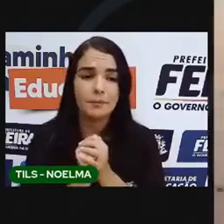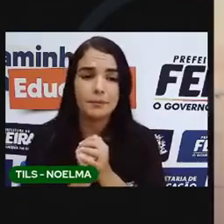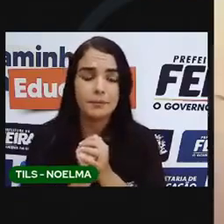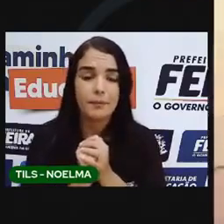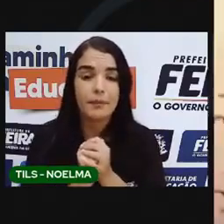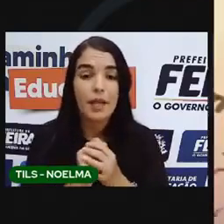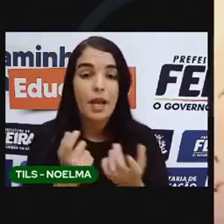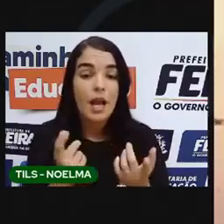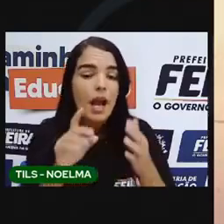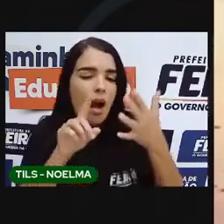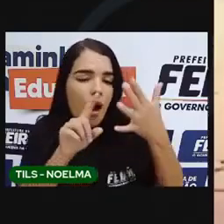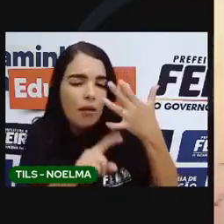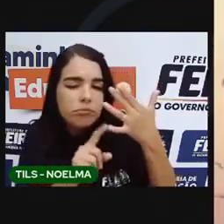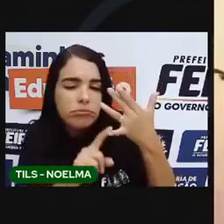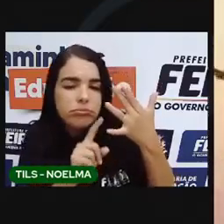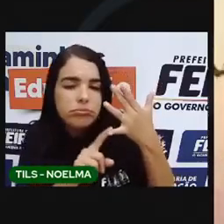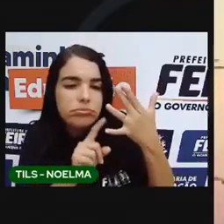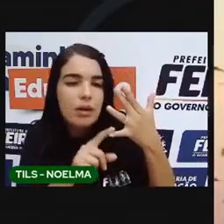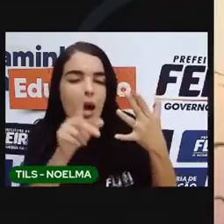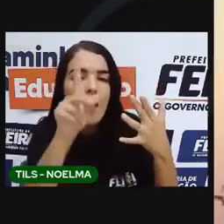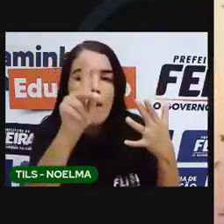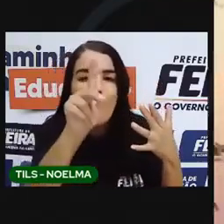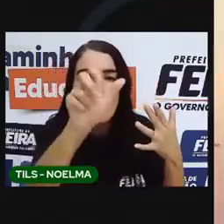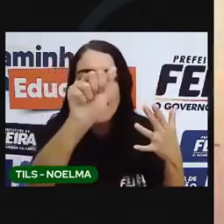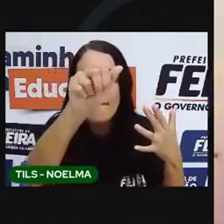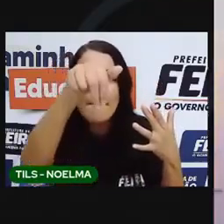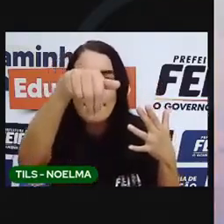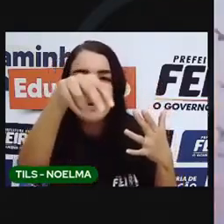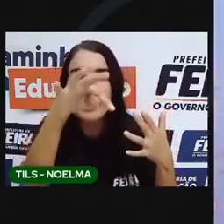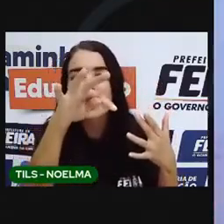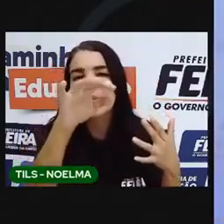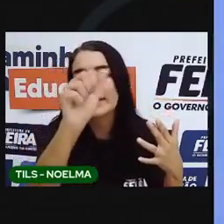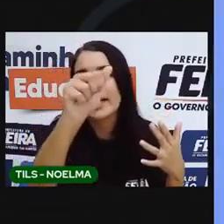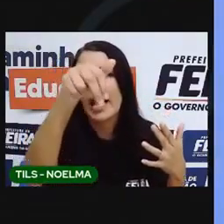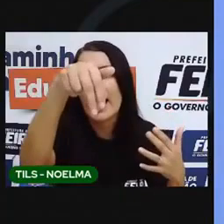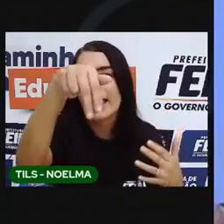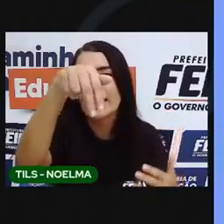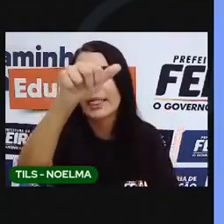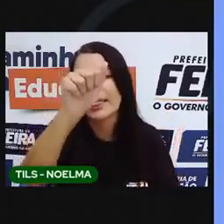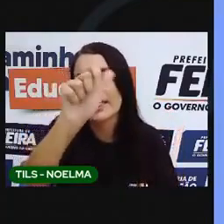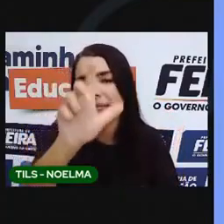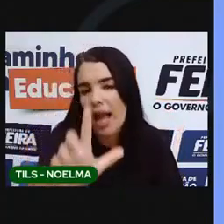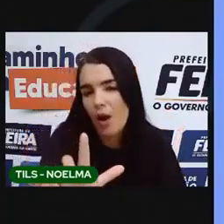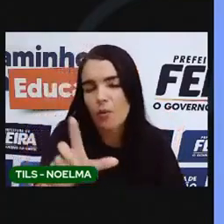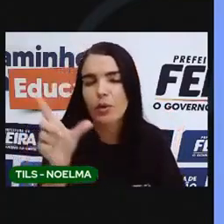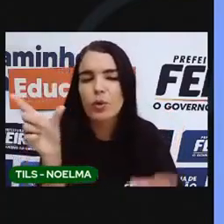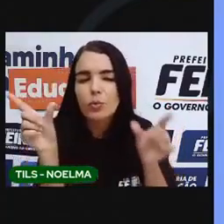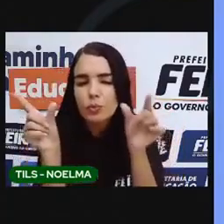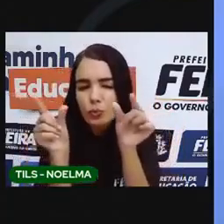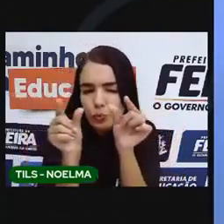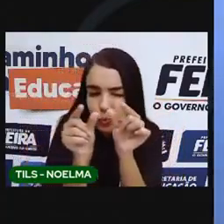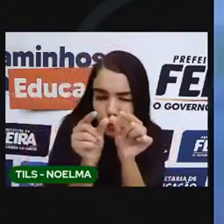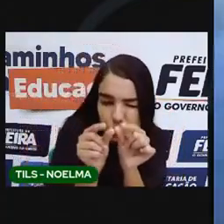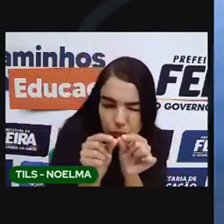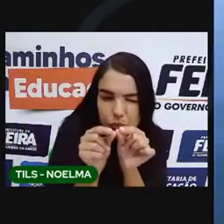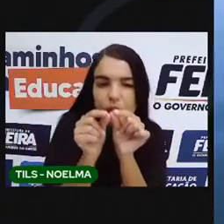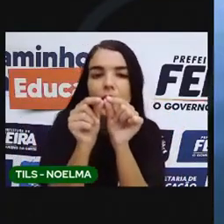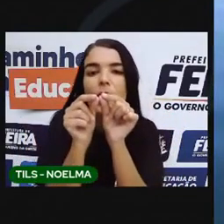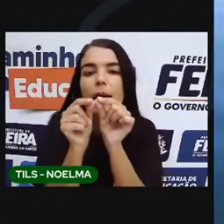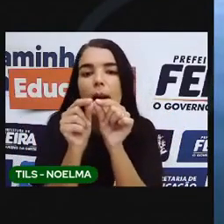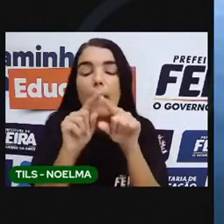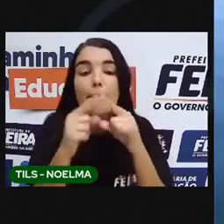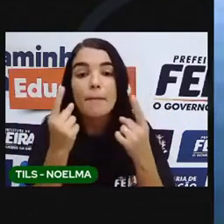Quase chegando no final, nós temos o Pantanal. O Pantanal é o menor bioma brasileiro, mas é também uma das